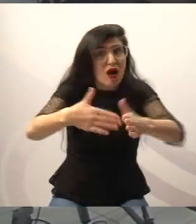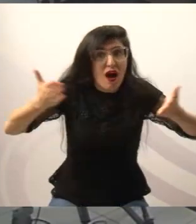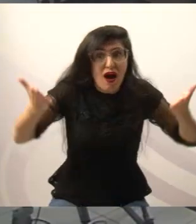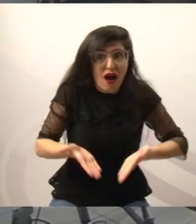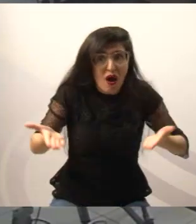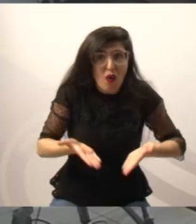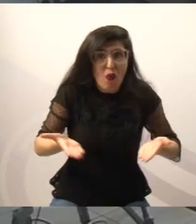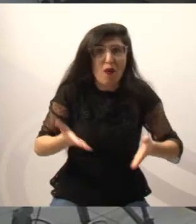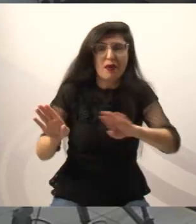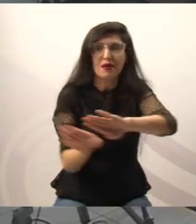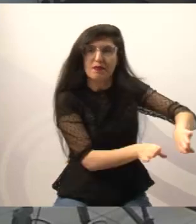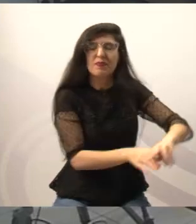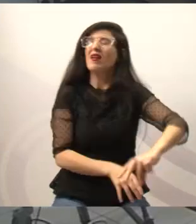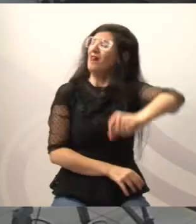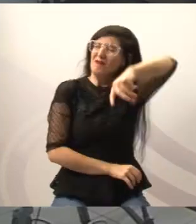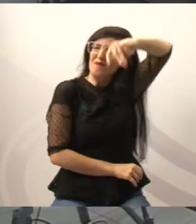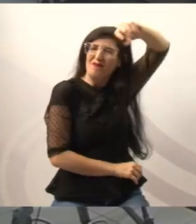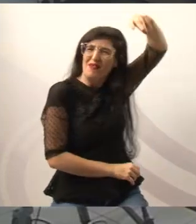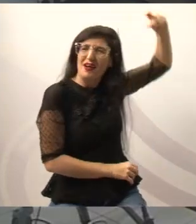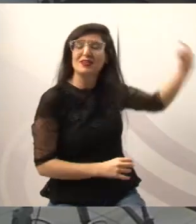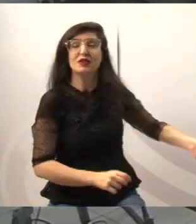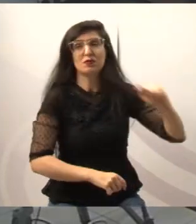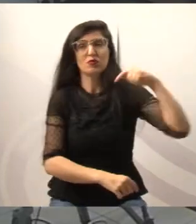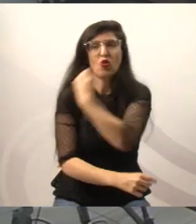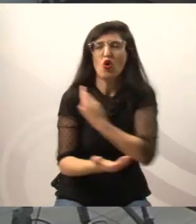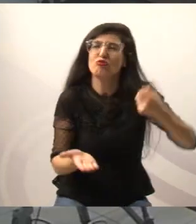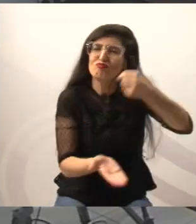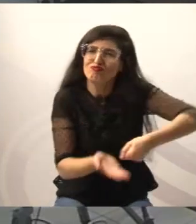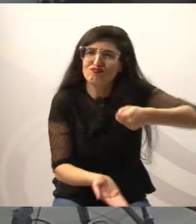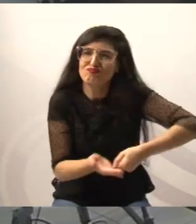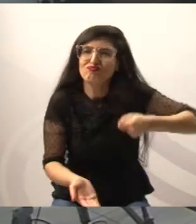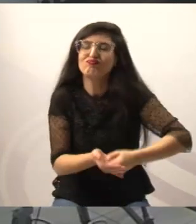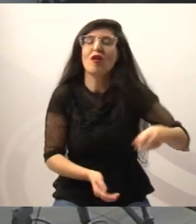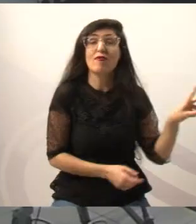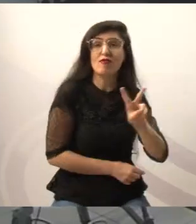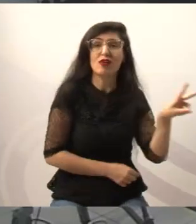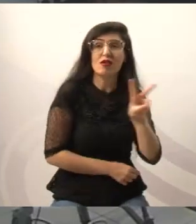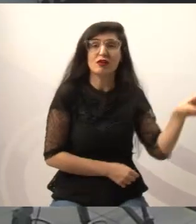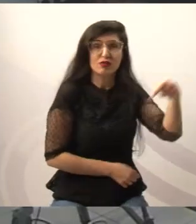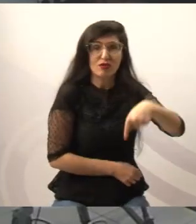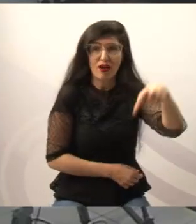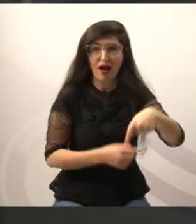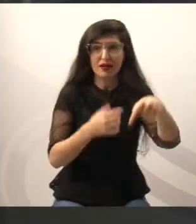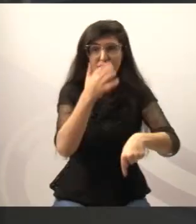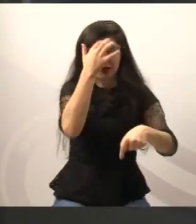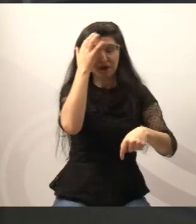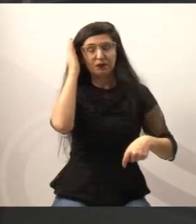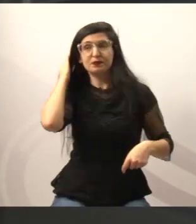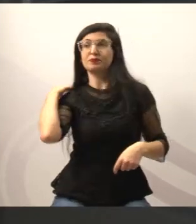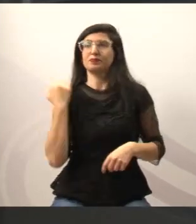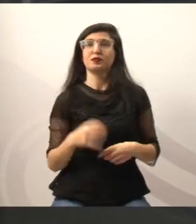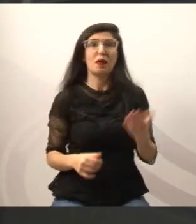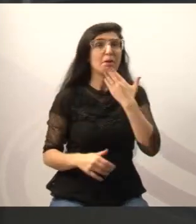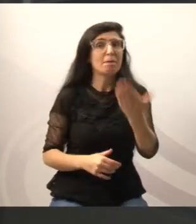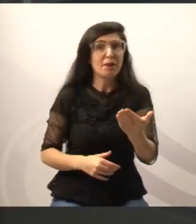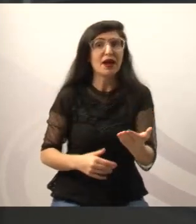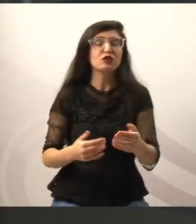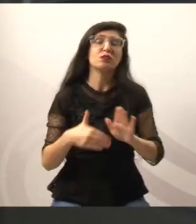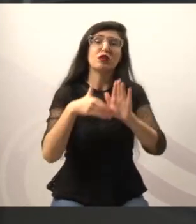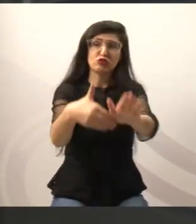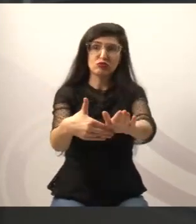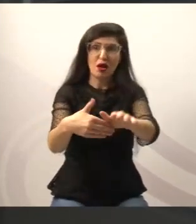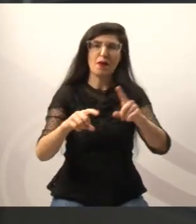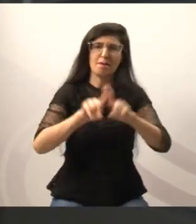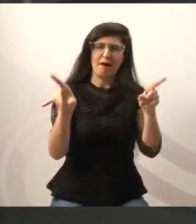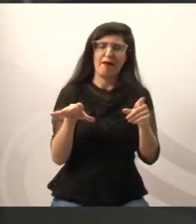Faz anos que a gente cobra isso, né? Os vereadores da casa. Enfim, agora o que me chama a